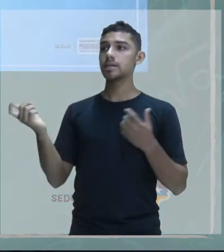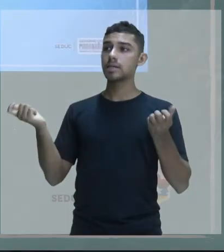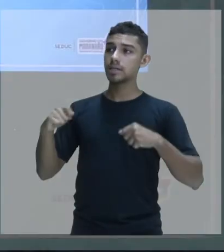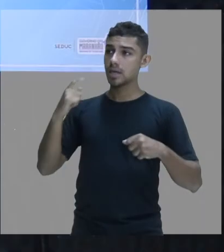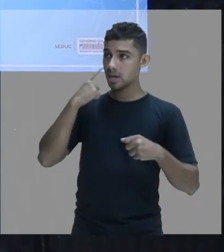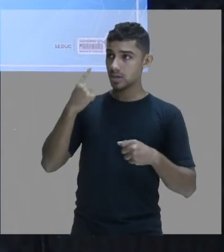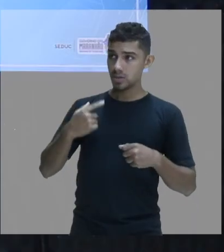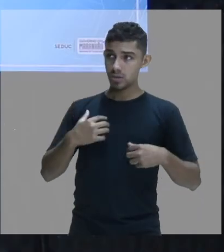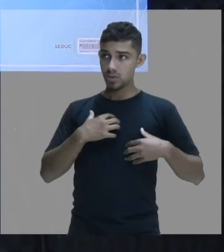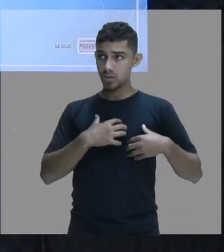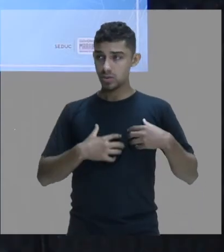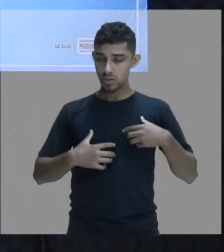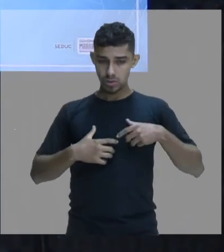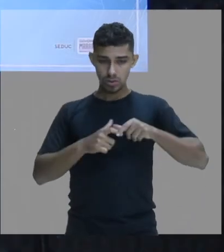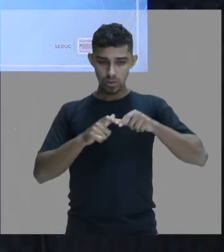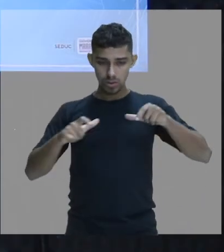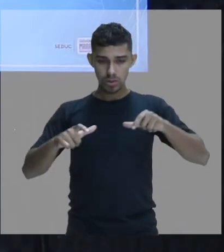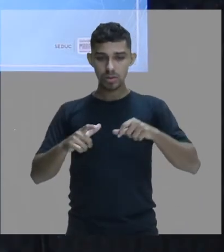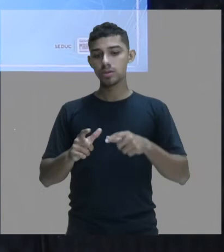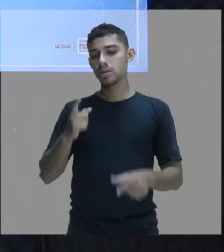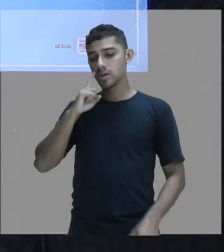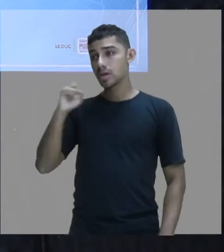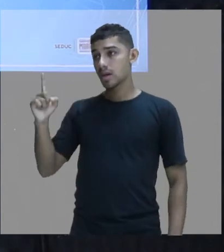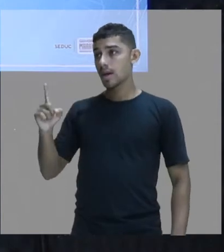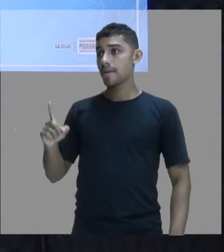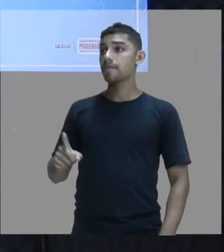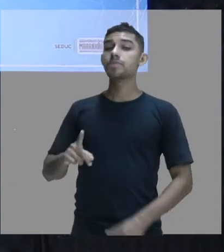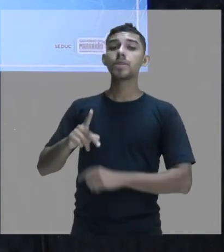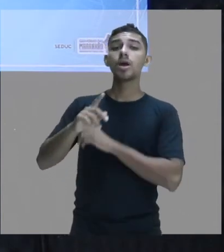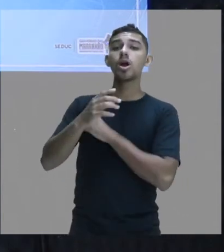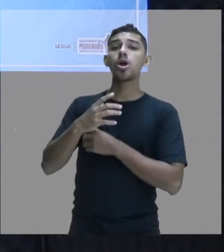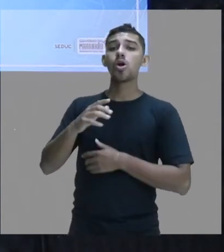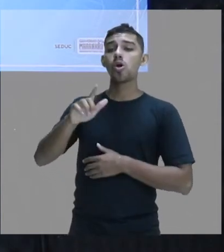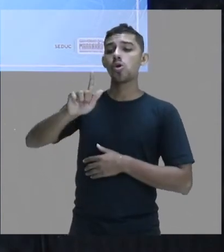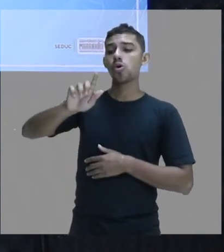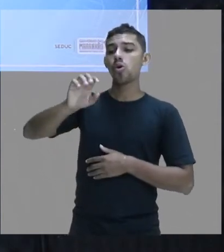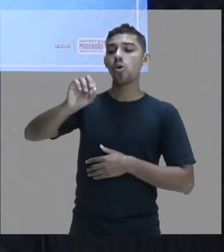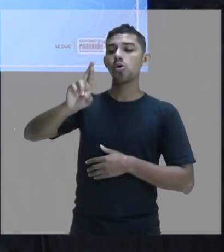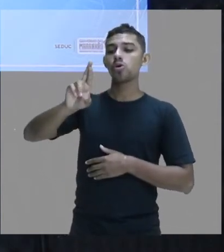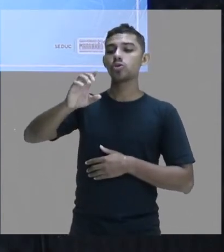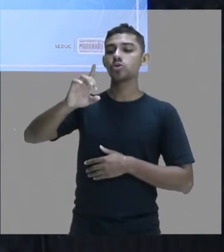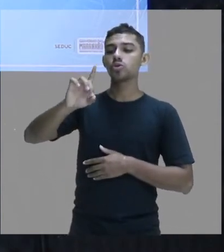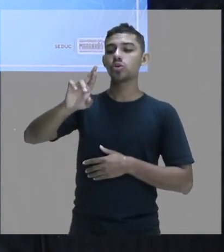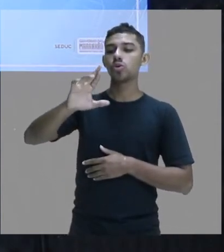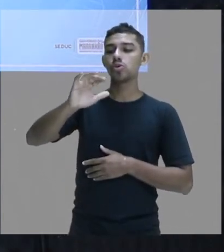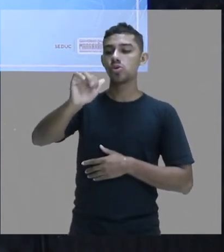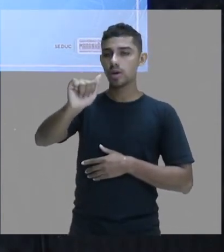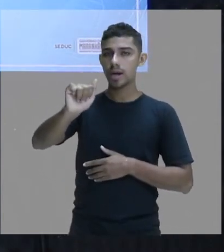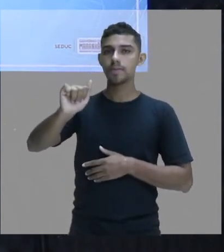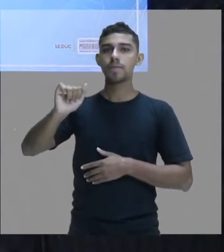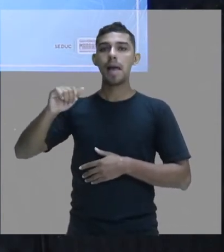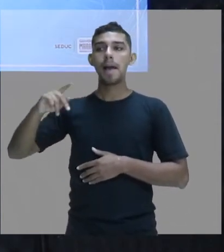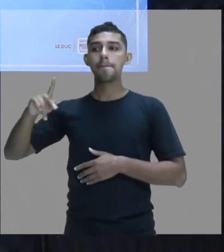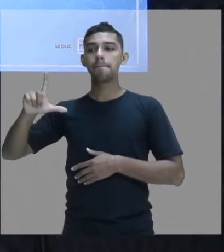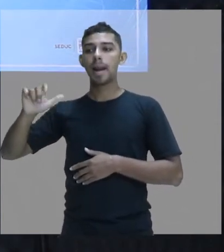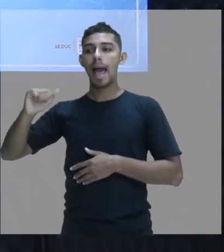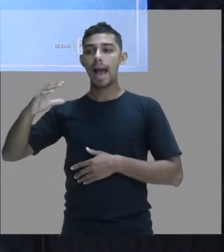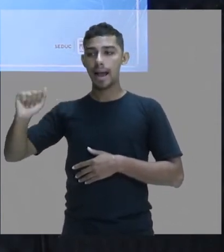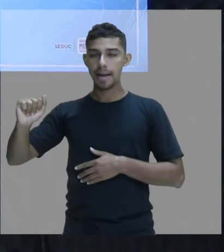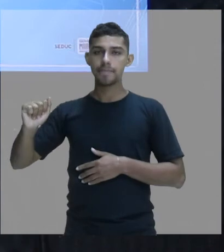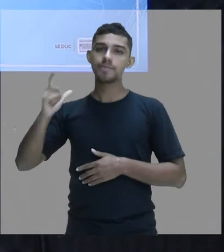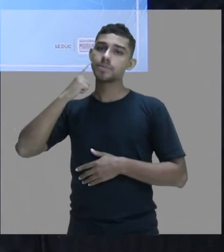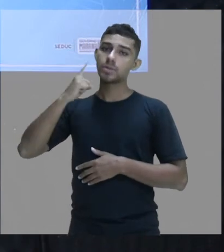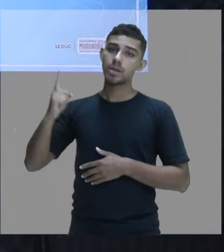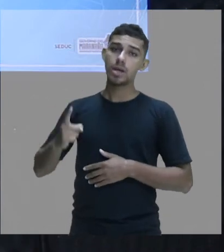uma artéria com arteriosclerose. Aqui são placas de gordura. Aqui percebam que uma artéria